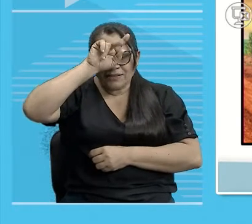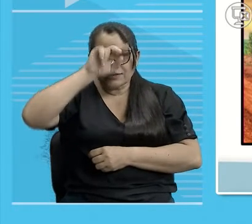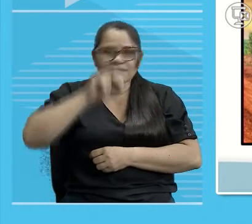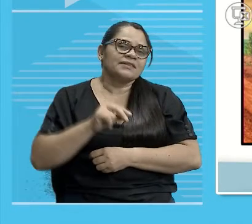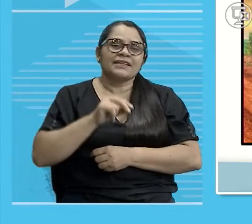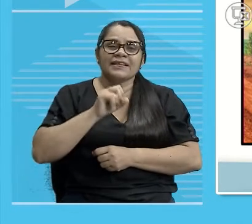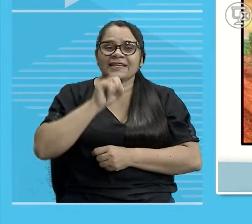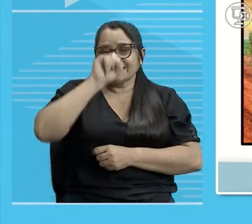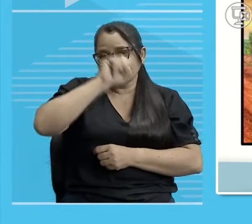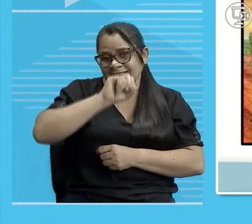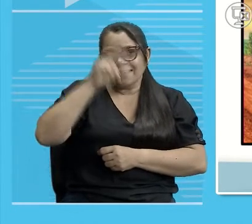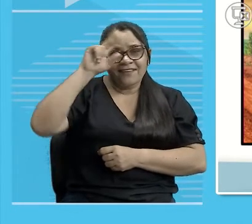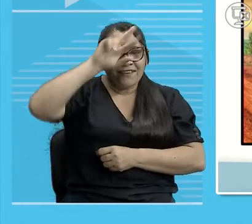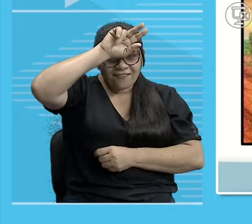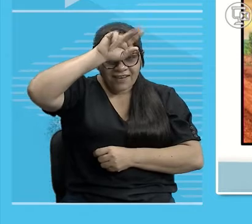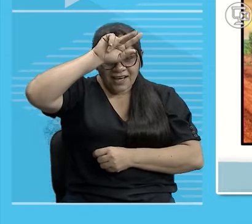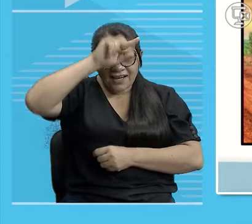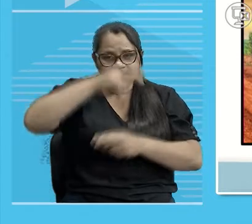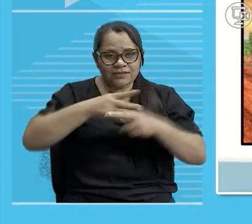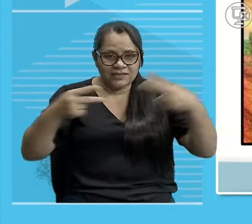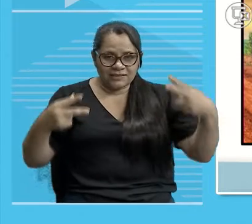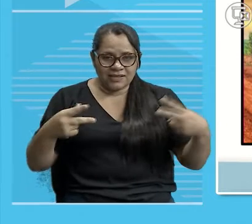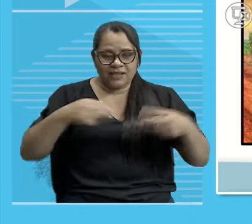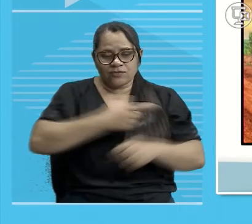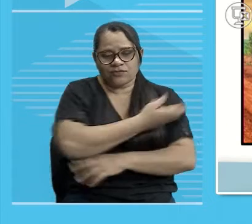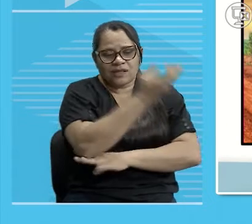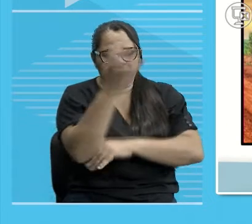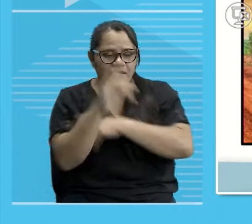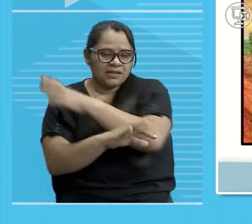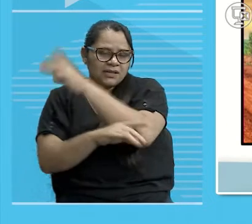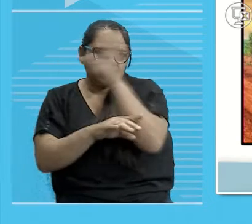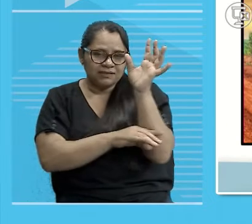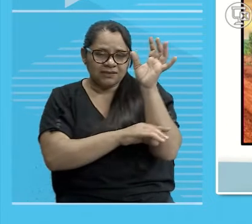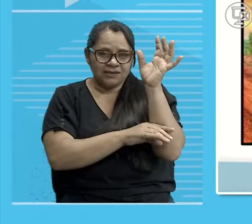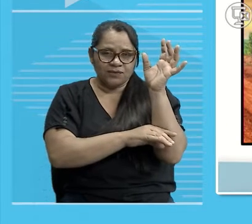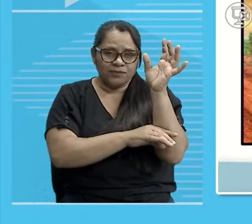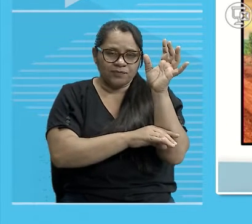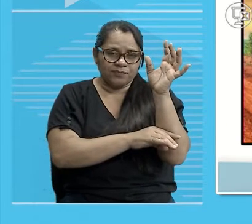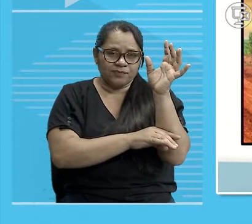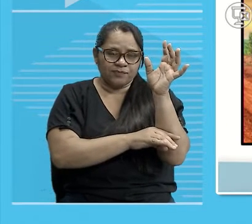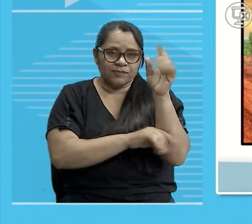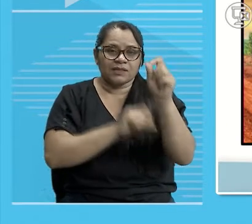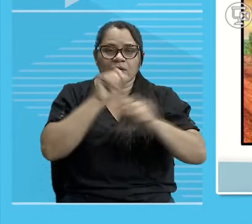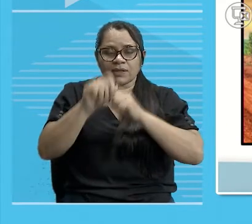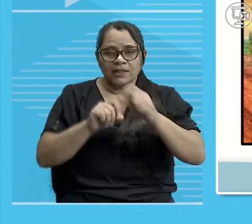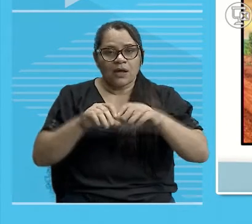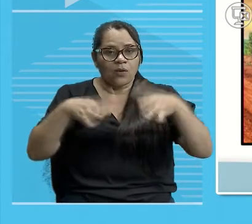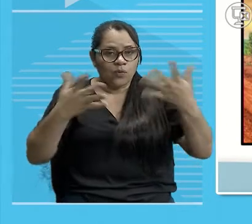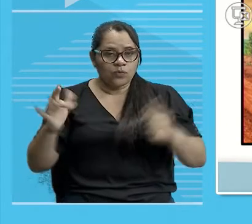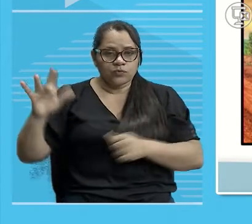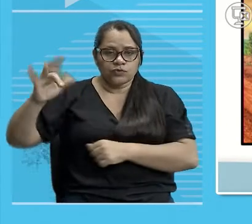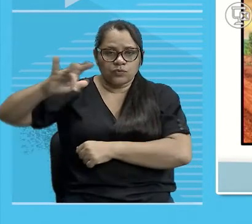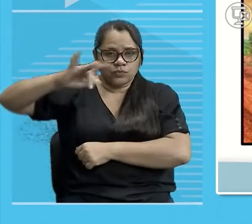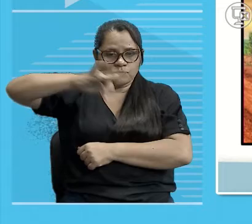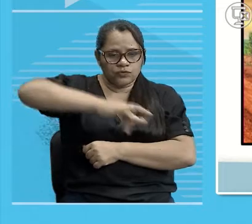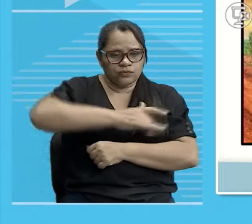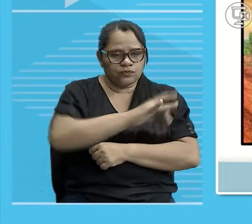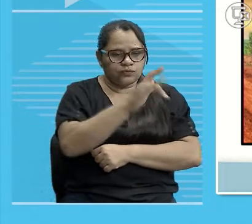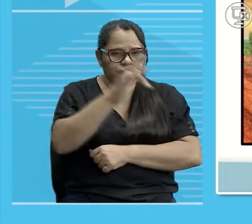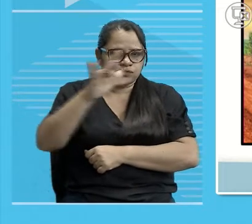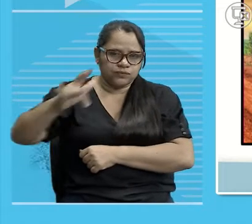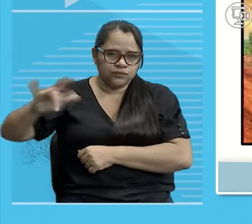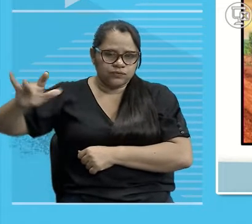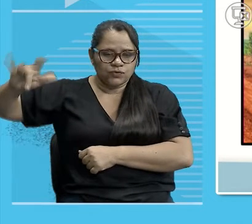do estrago você levanta um drone e esse Drone ao sobrevoar a plantação vai